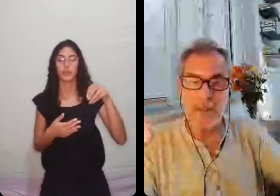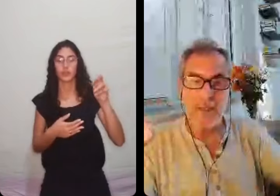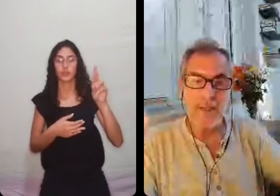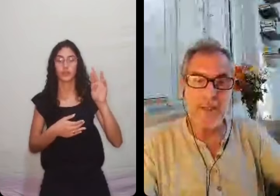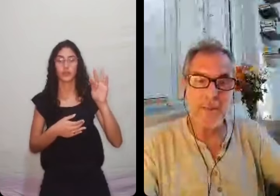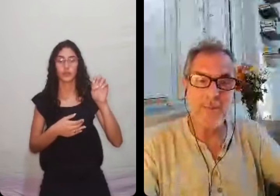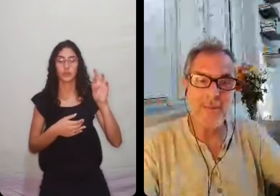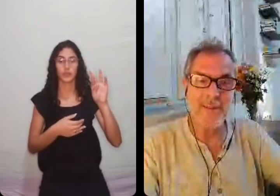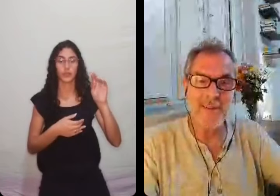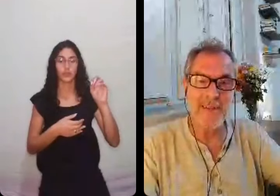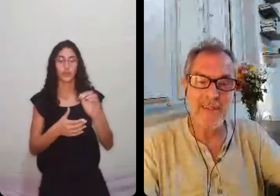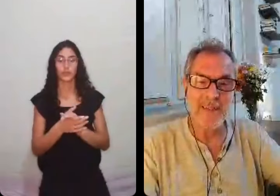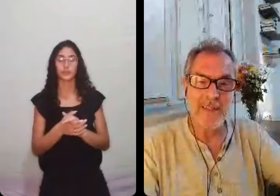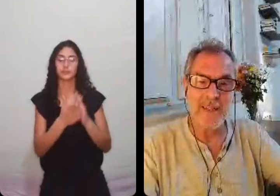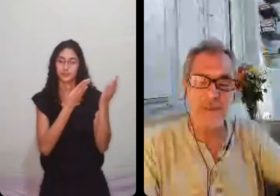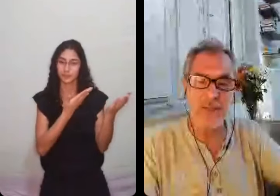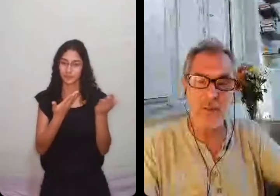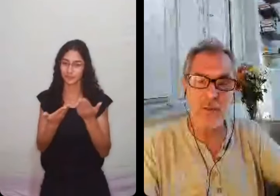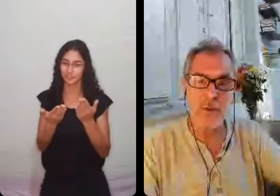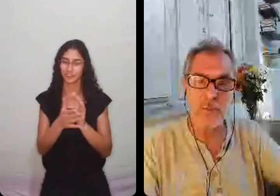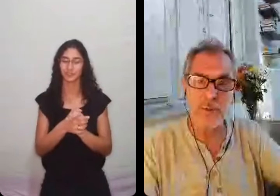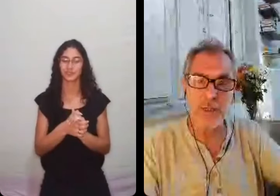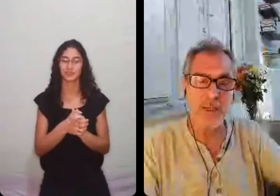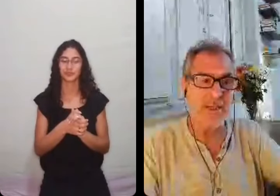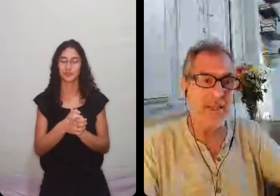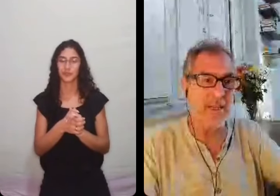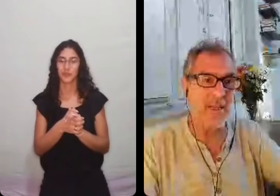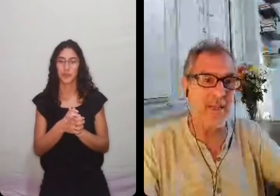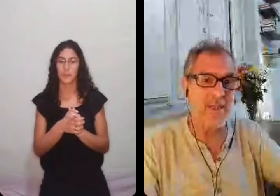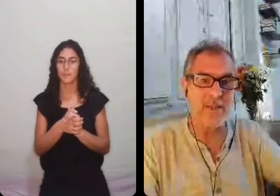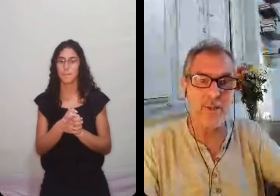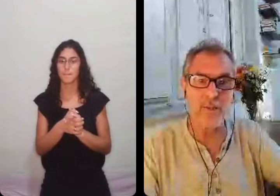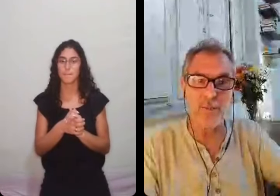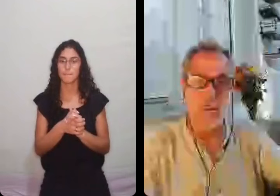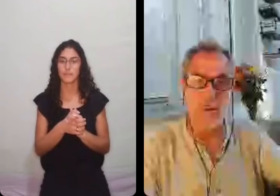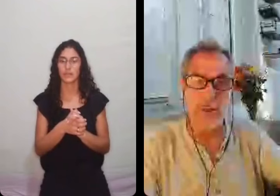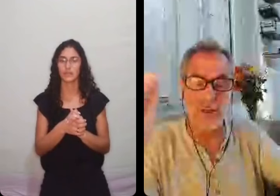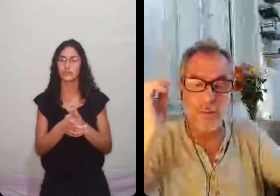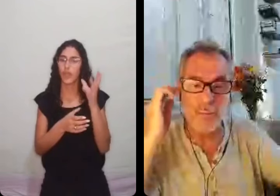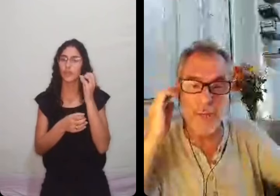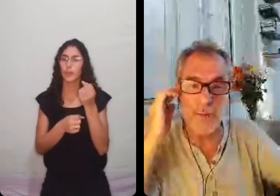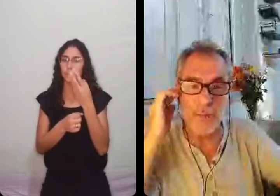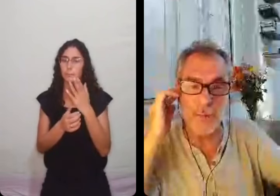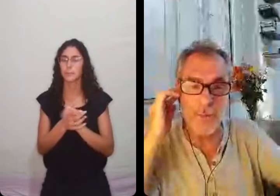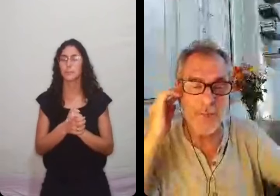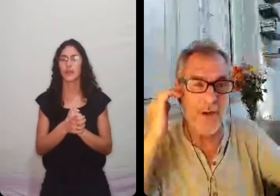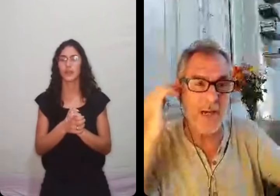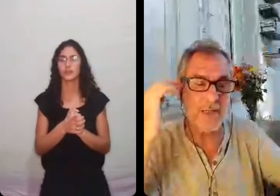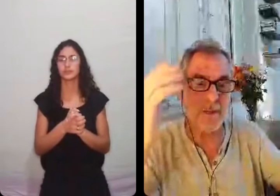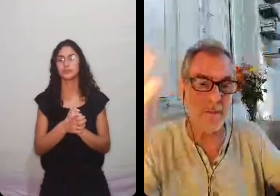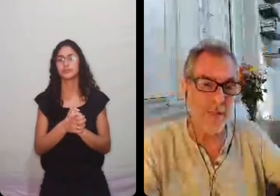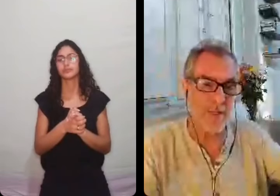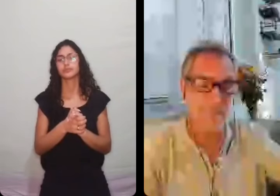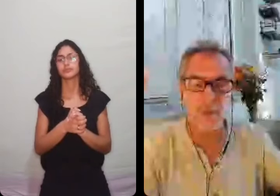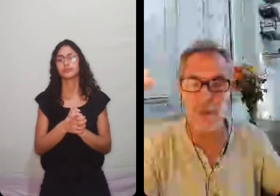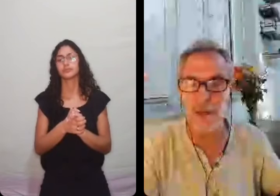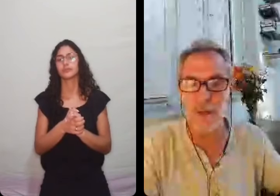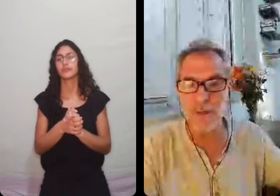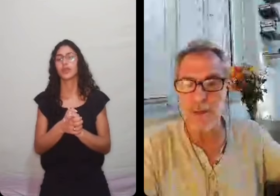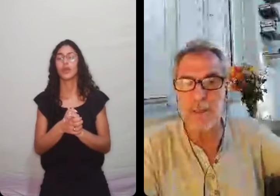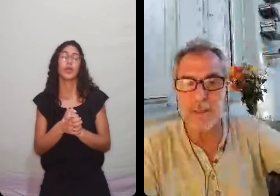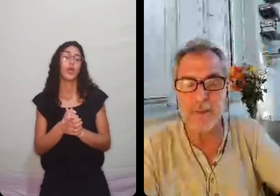Bem-vindo! Eu sinto muito no poder seguir isso por computador, que é muito mais fácil, a imagem